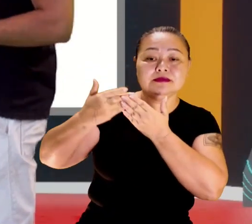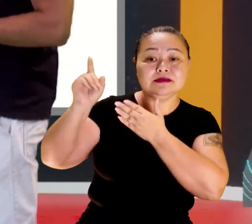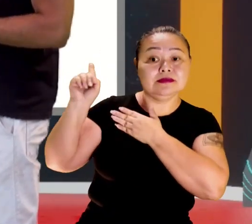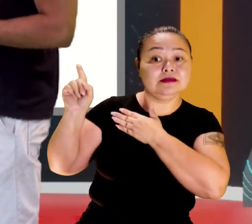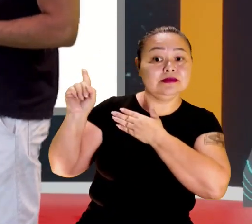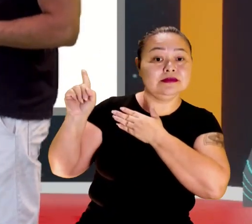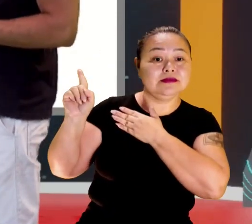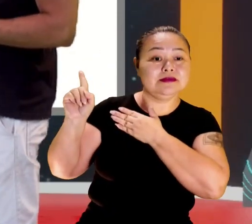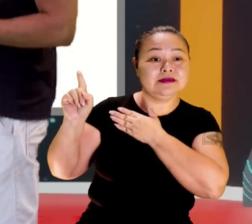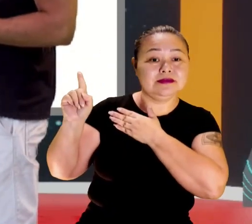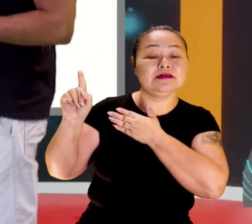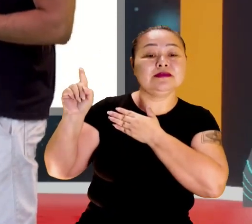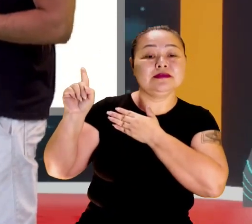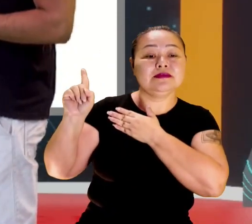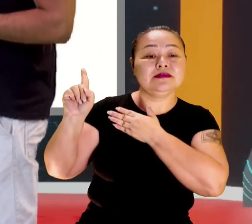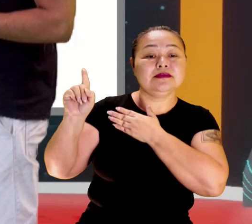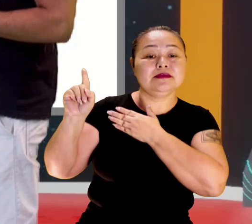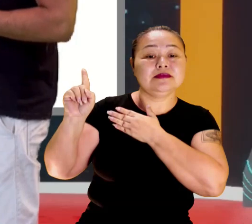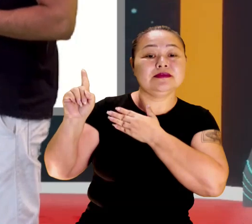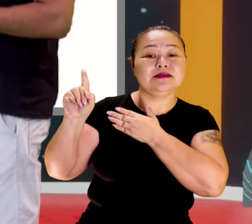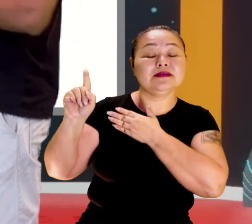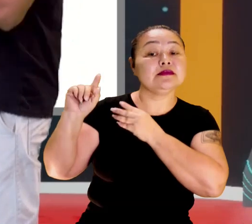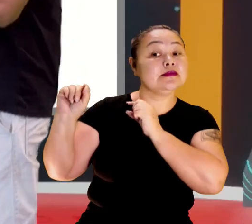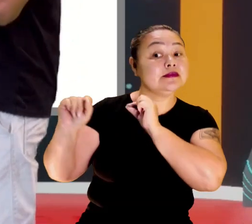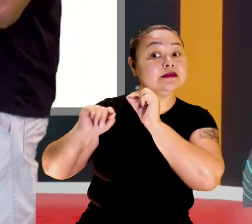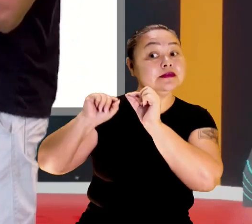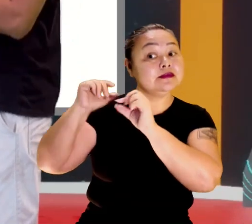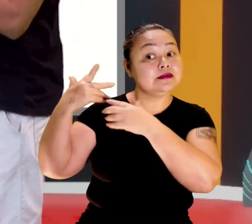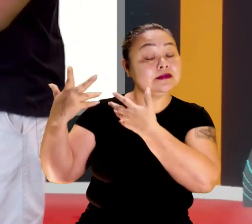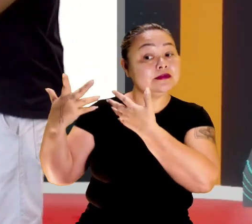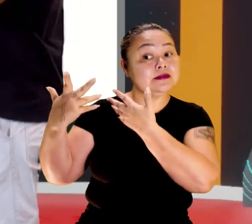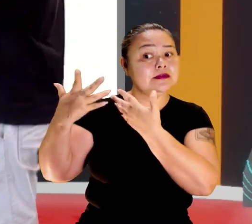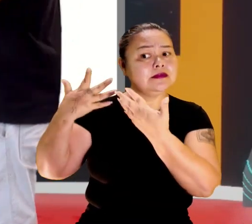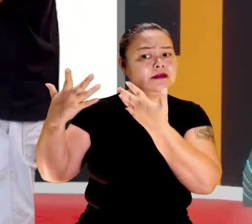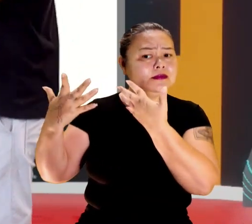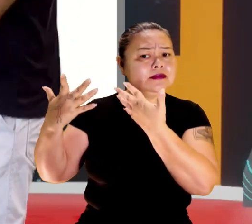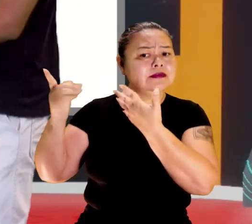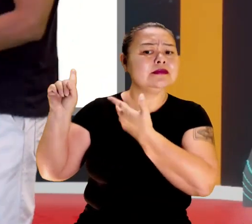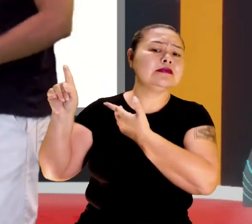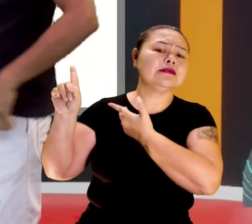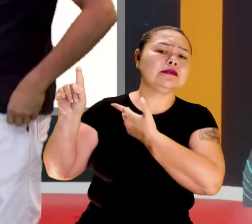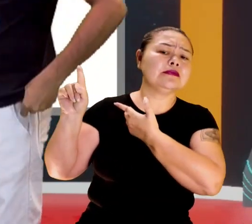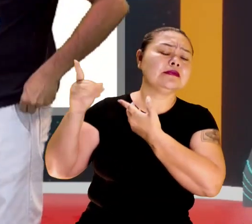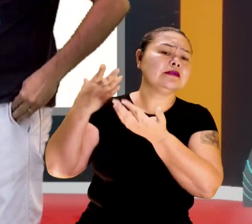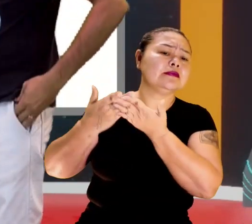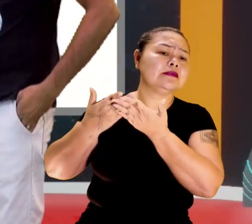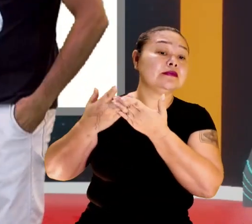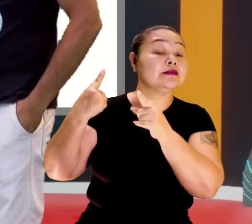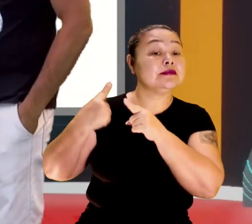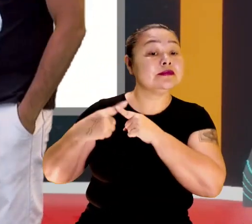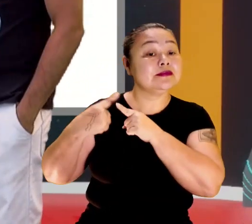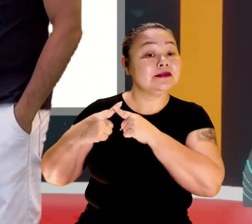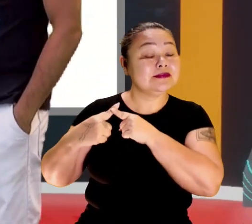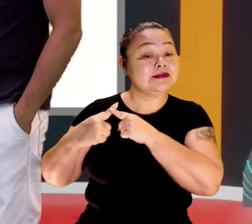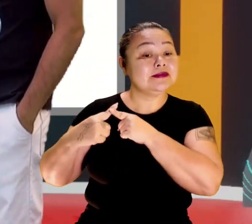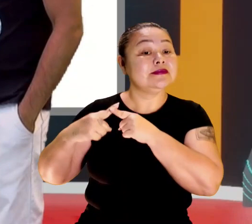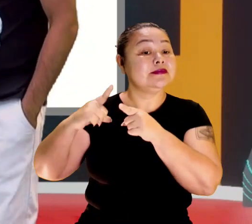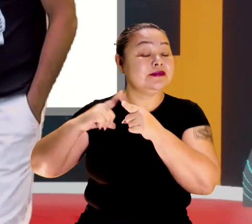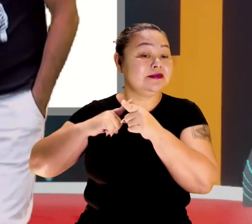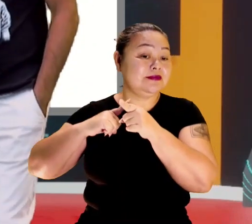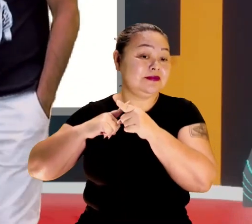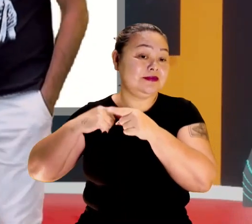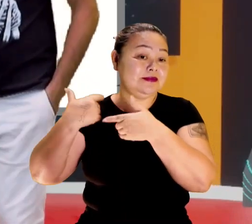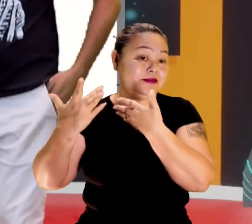aqui. Comentou, né? E aí, de repente, você... Não, por que tu colocou isso aqui nessa aula? Porque assim, ó, a gente tem